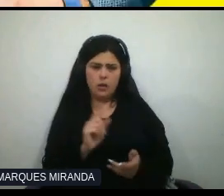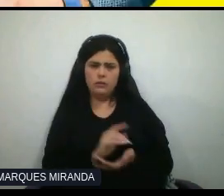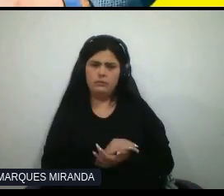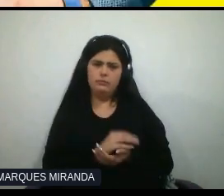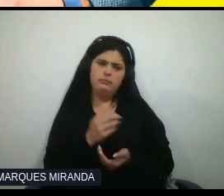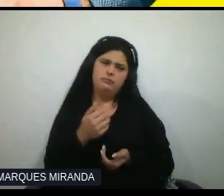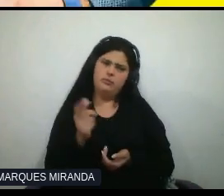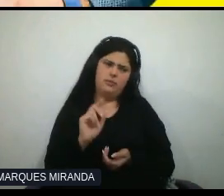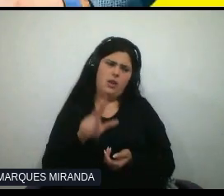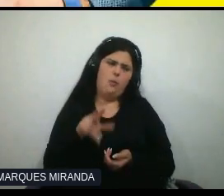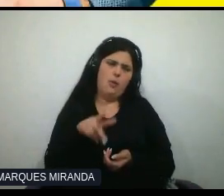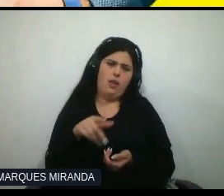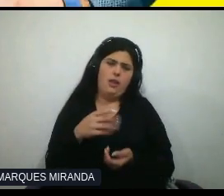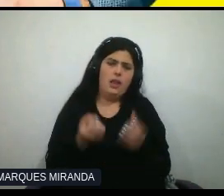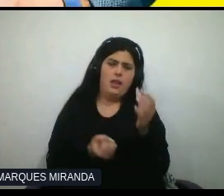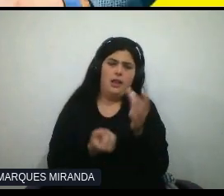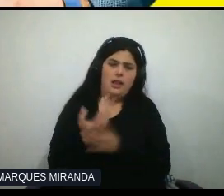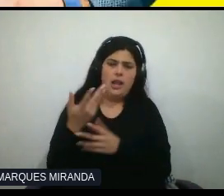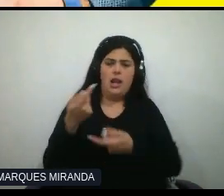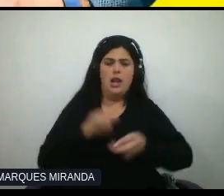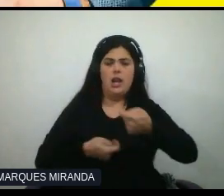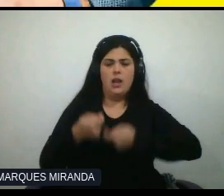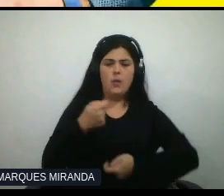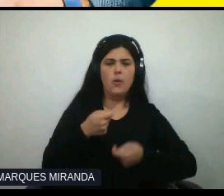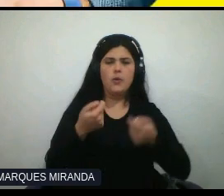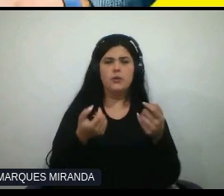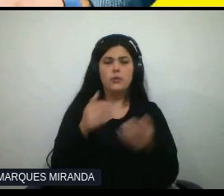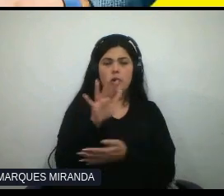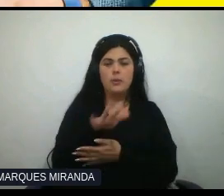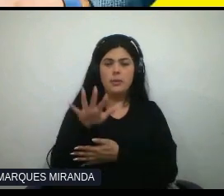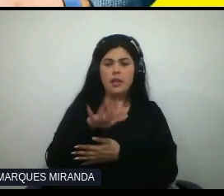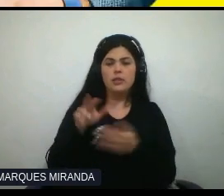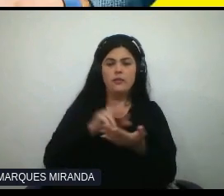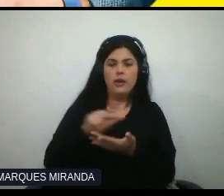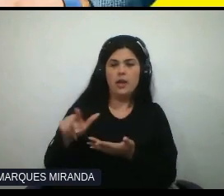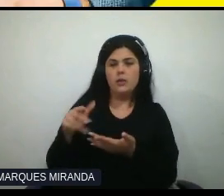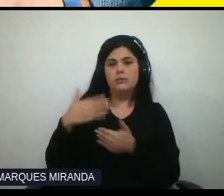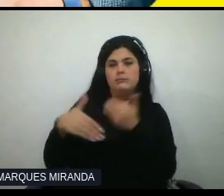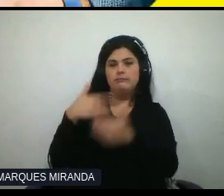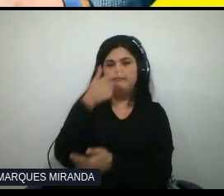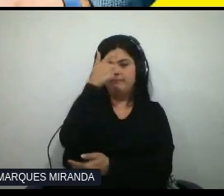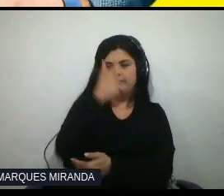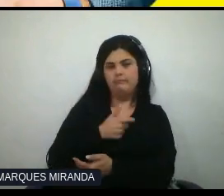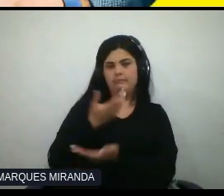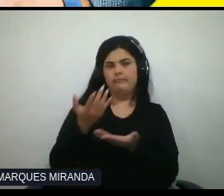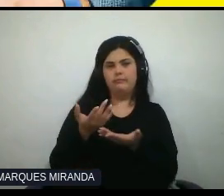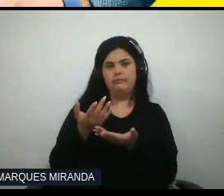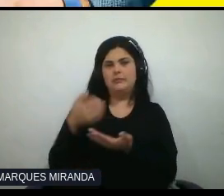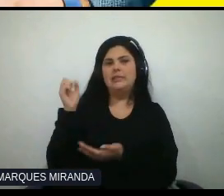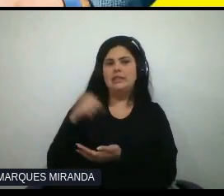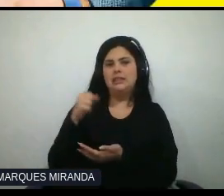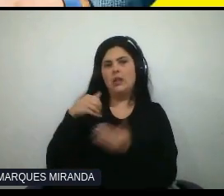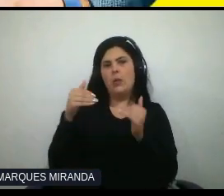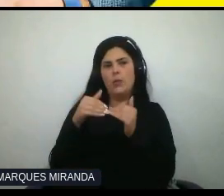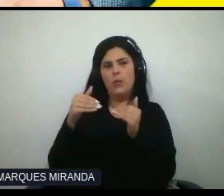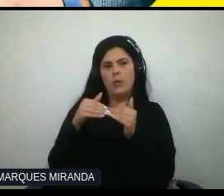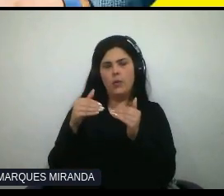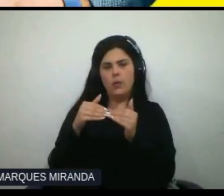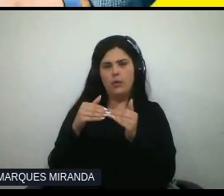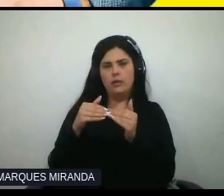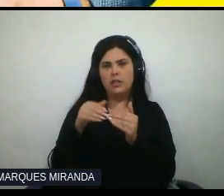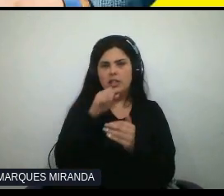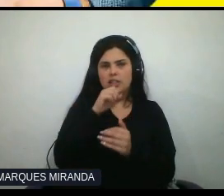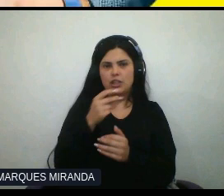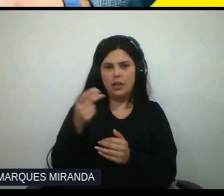isso. A gente tem que gerar mais negócios, a gente tem que ter um ambiente diverso e a gente crescer enquanto pessoas. Então, sim, eu acho que ainda existe. Antigamente,